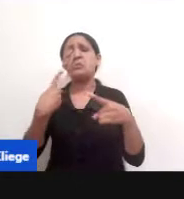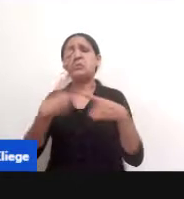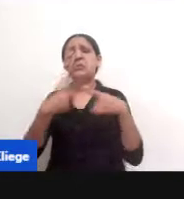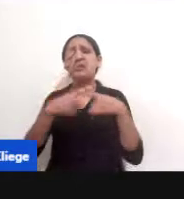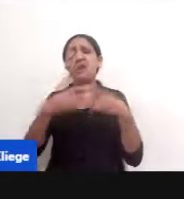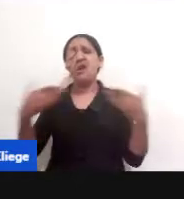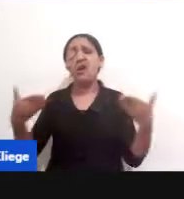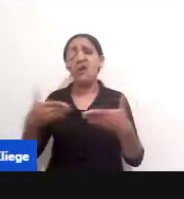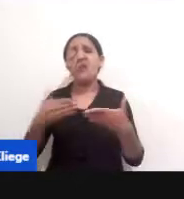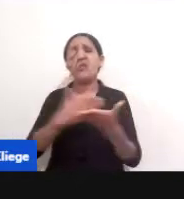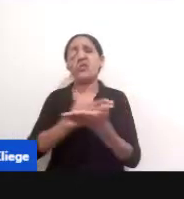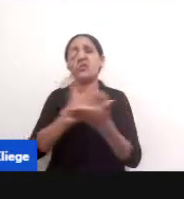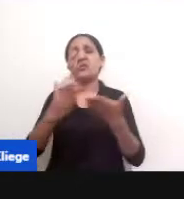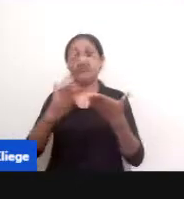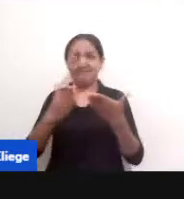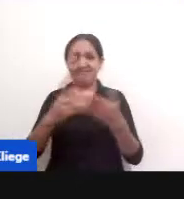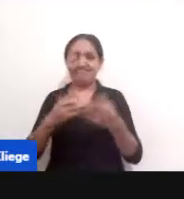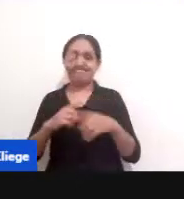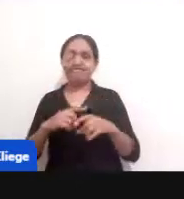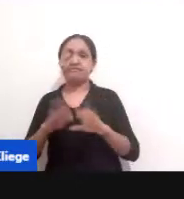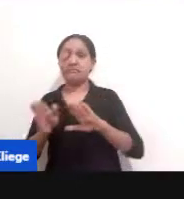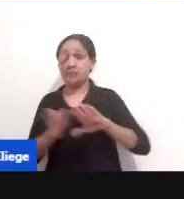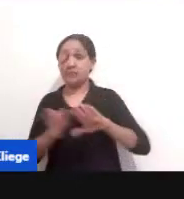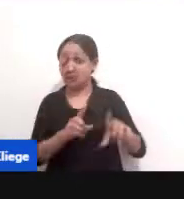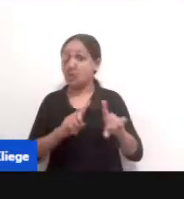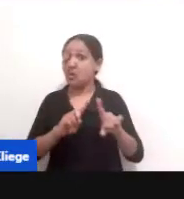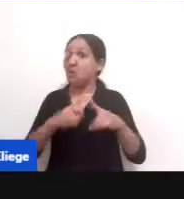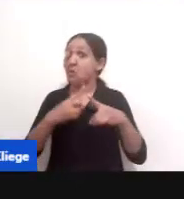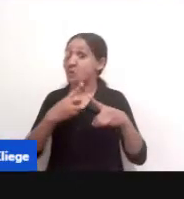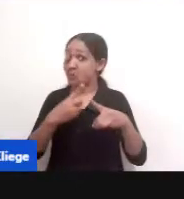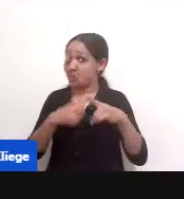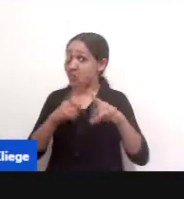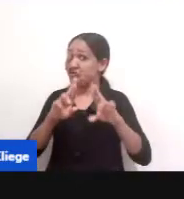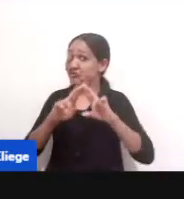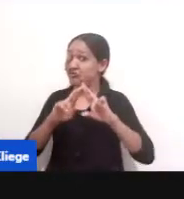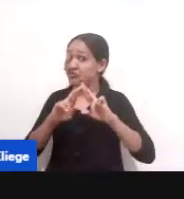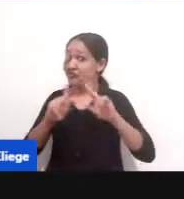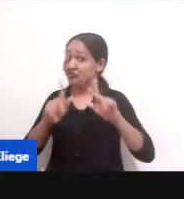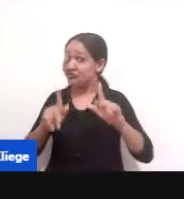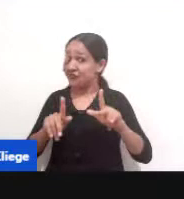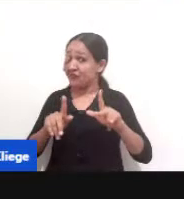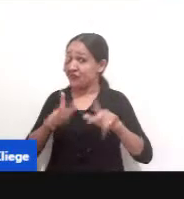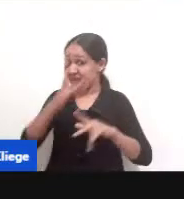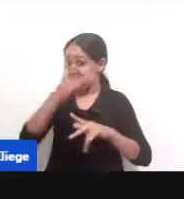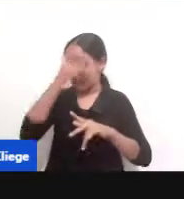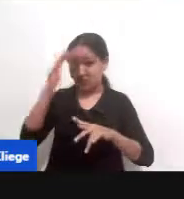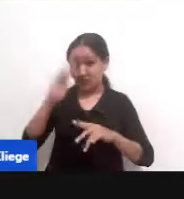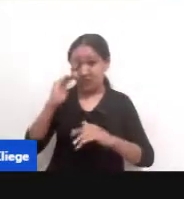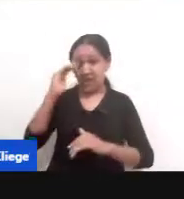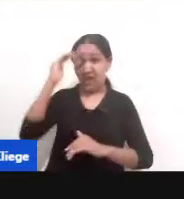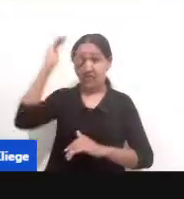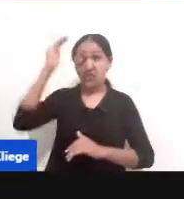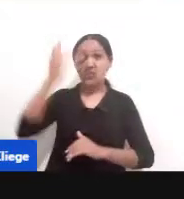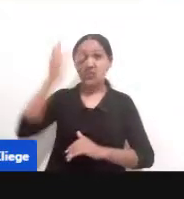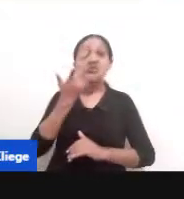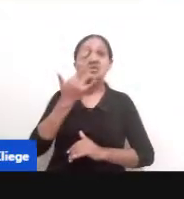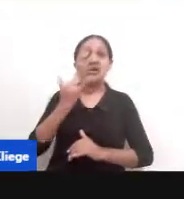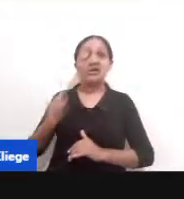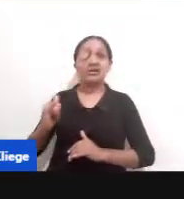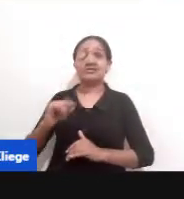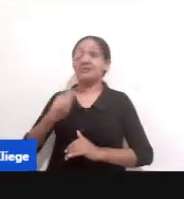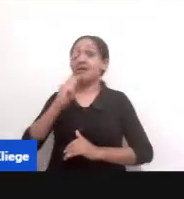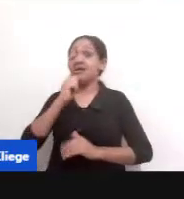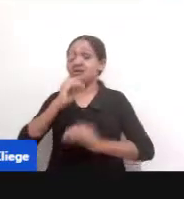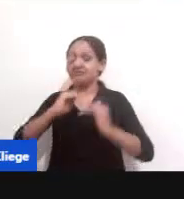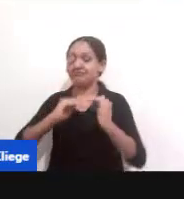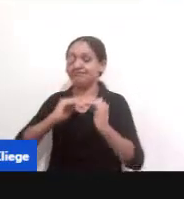professor, diferente do adulto, a criança está num processo tanto de desenvolvimento quanto de